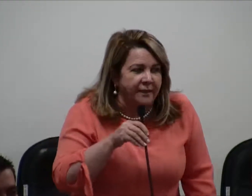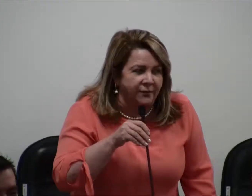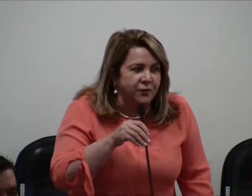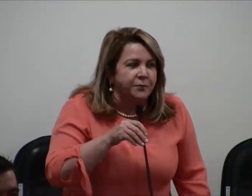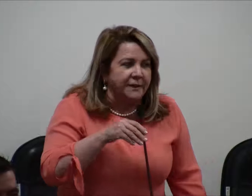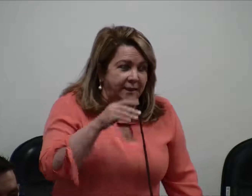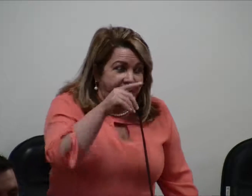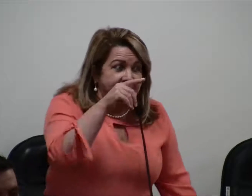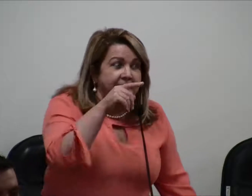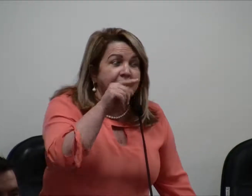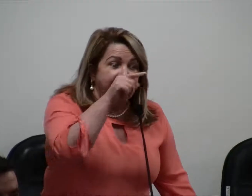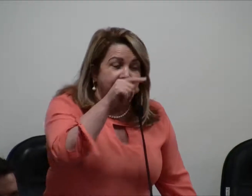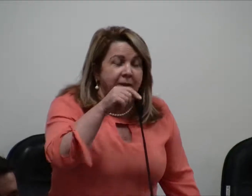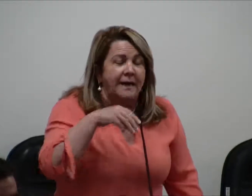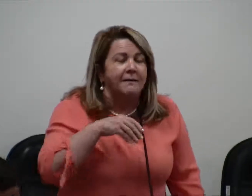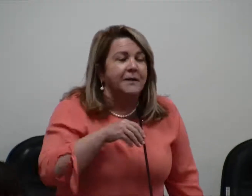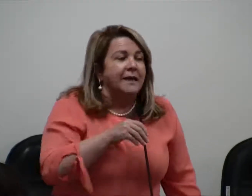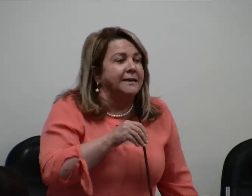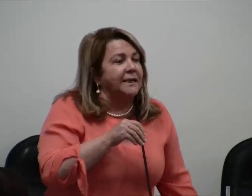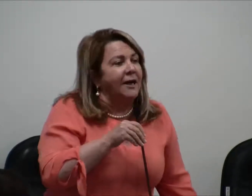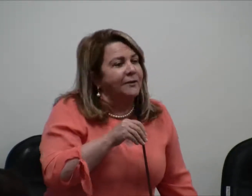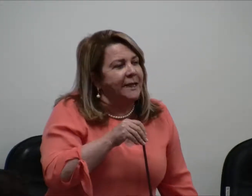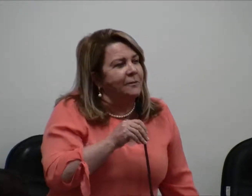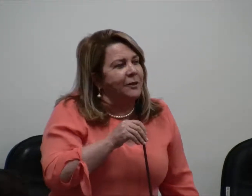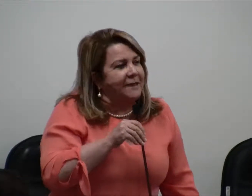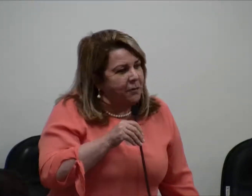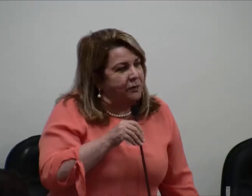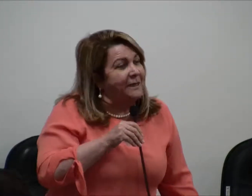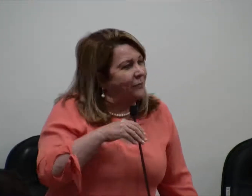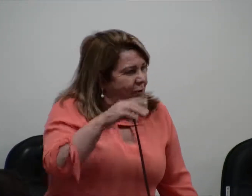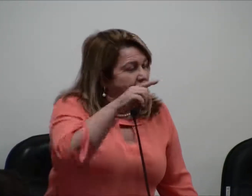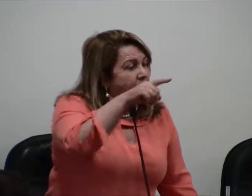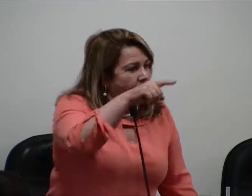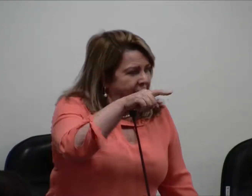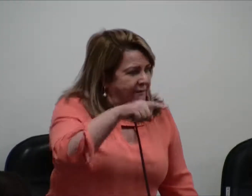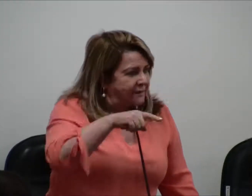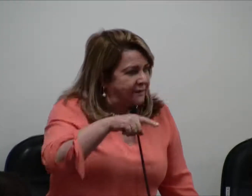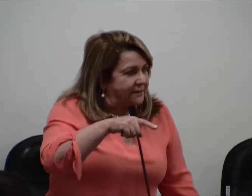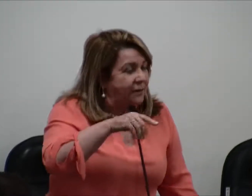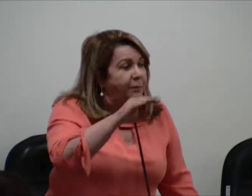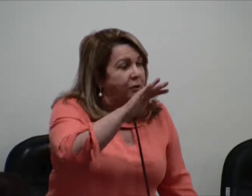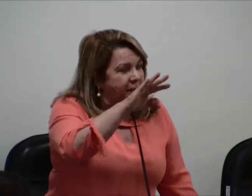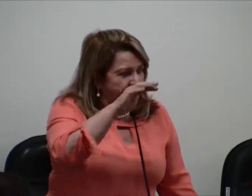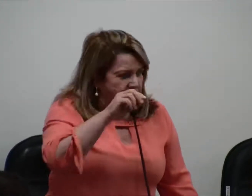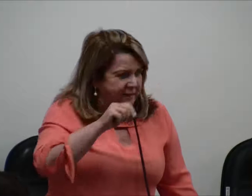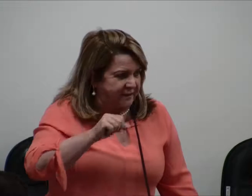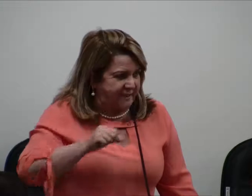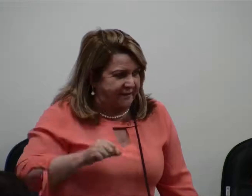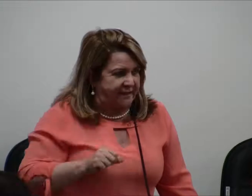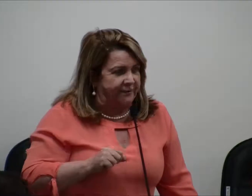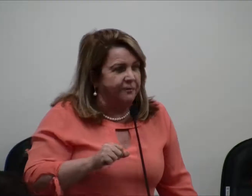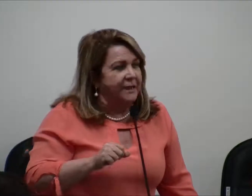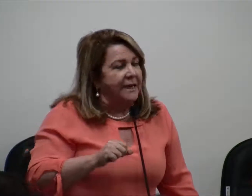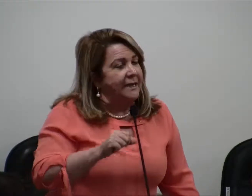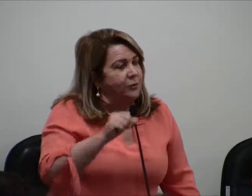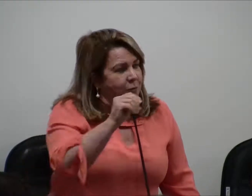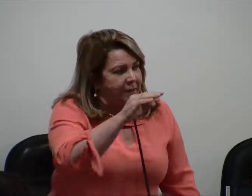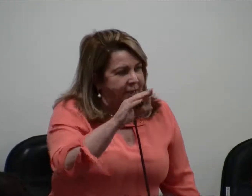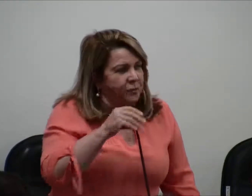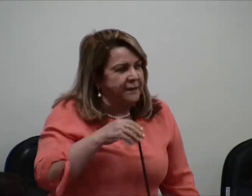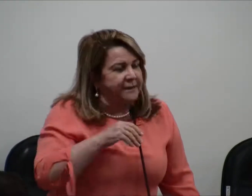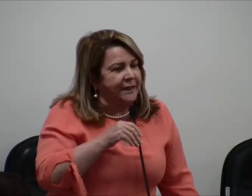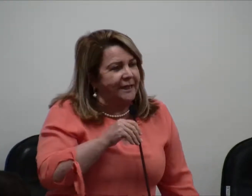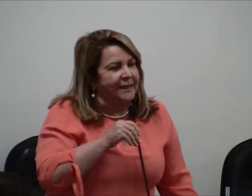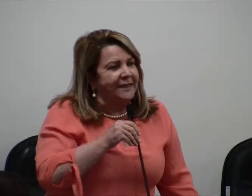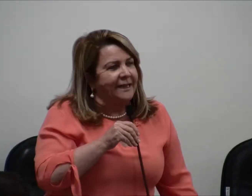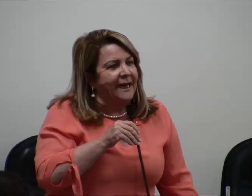Começa agora, viu? Tem vacina para tomar. Então, mas o senhor tomou quantas? São pelo menos umas 6. Tudo bem